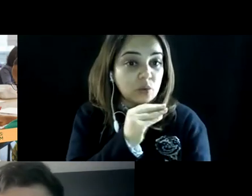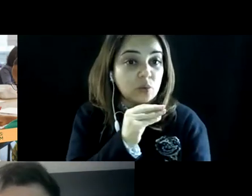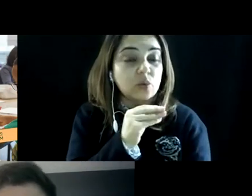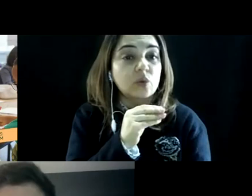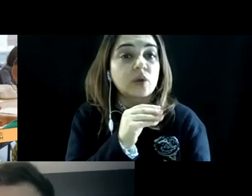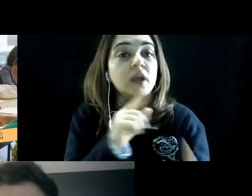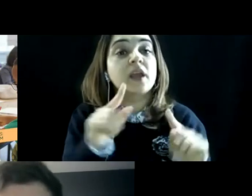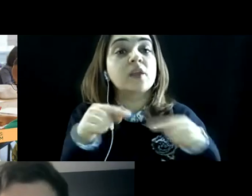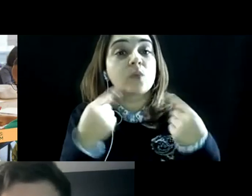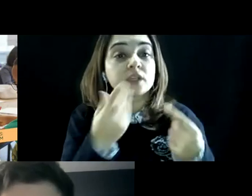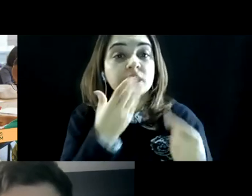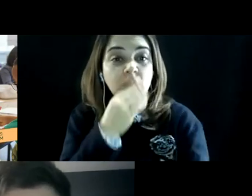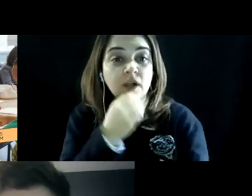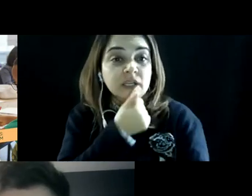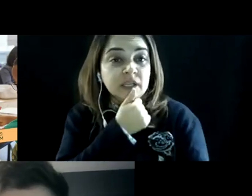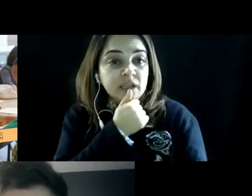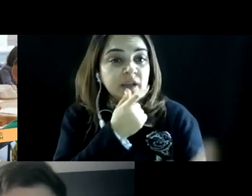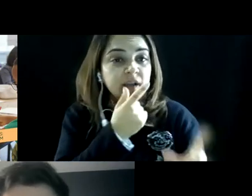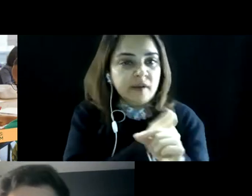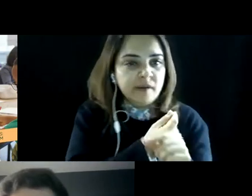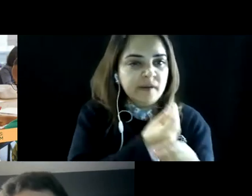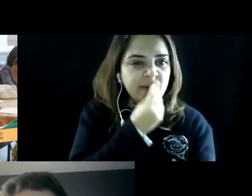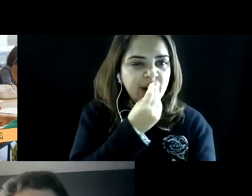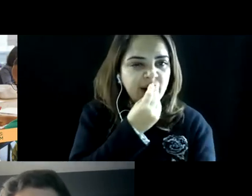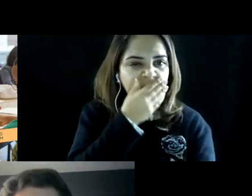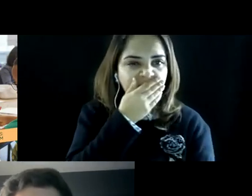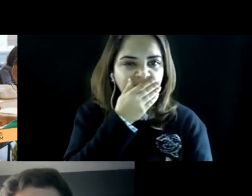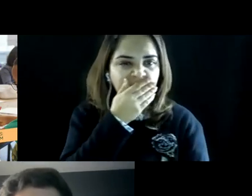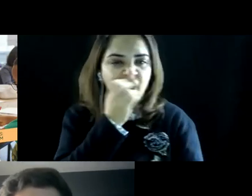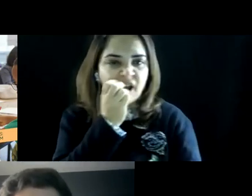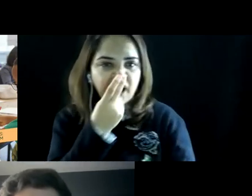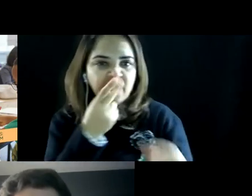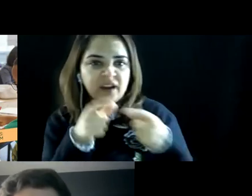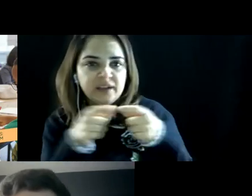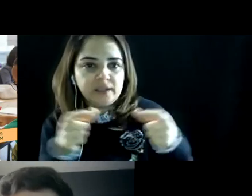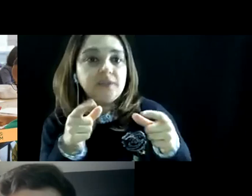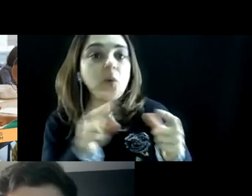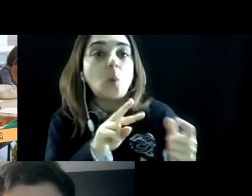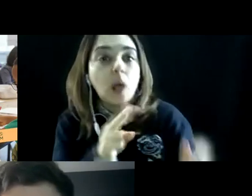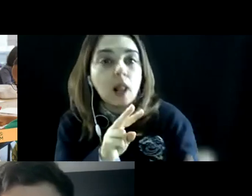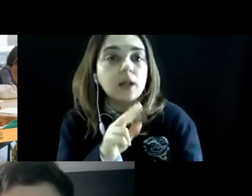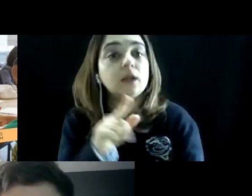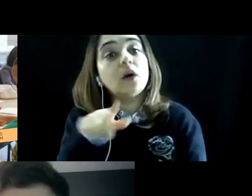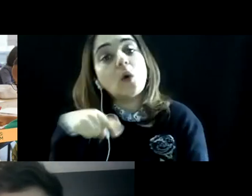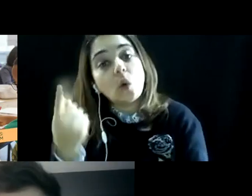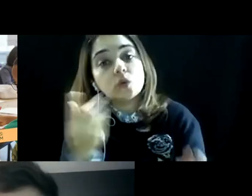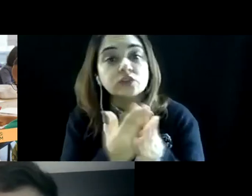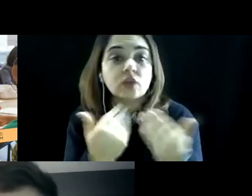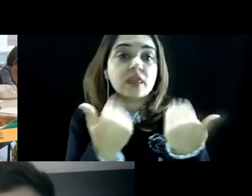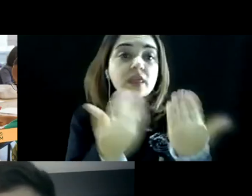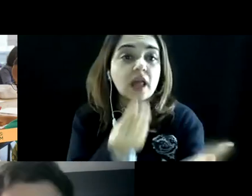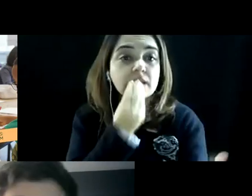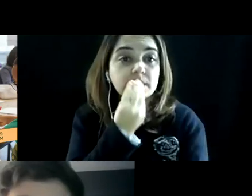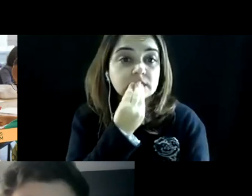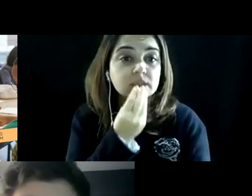depois o estudante decide ou não se compra uma senha na cantina. Há outras que lhes fornecem a alimentação na